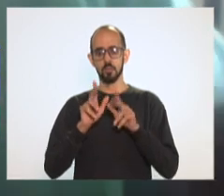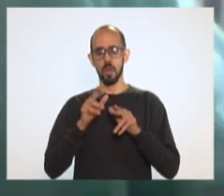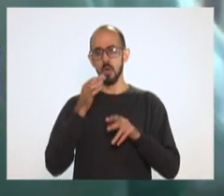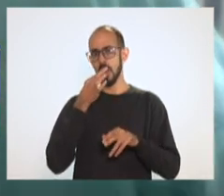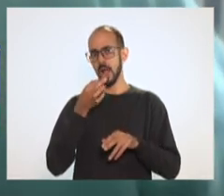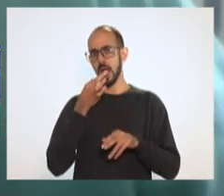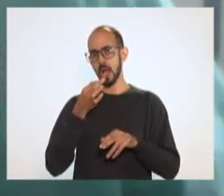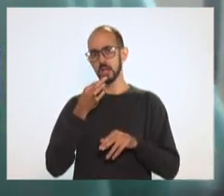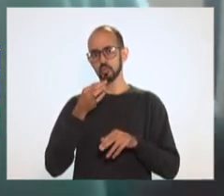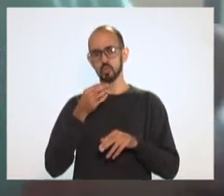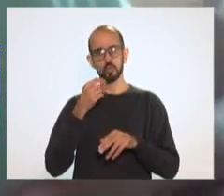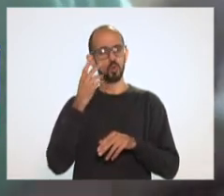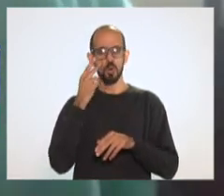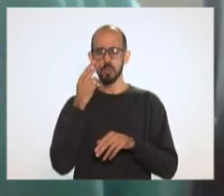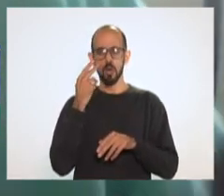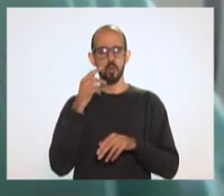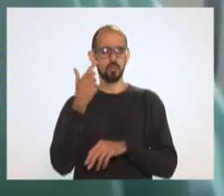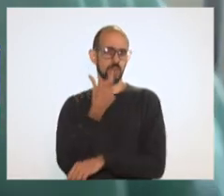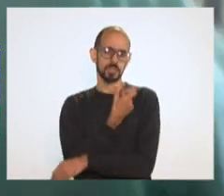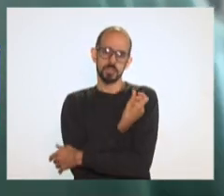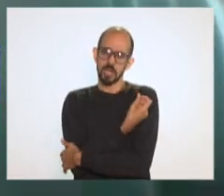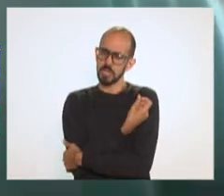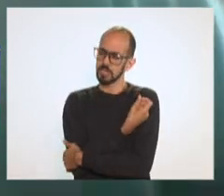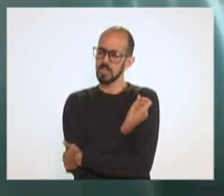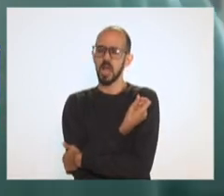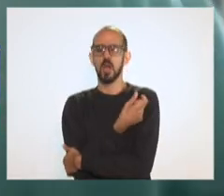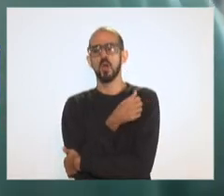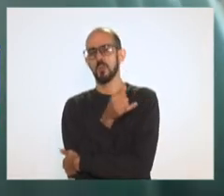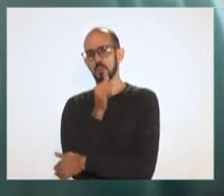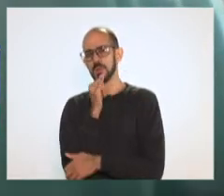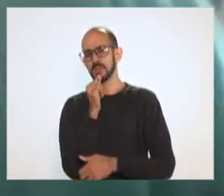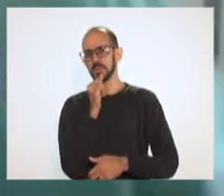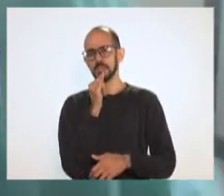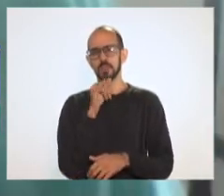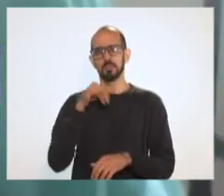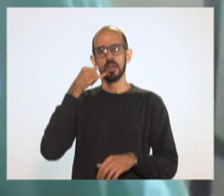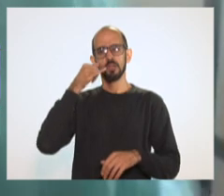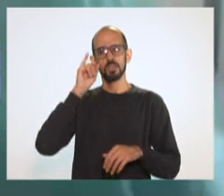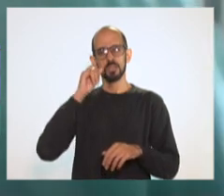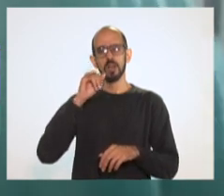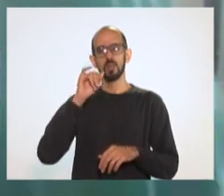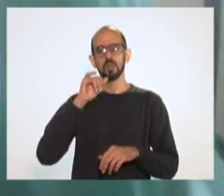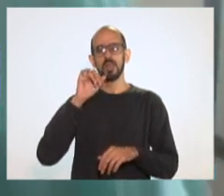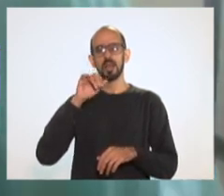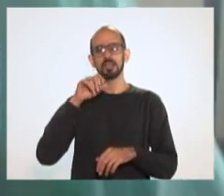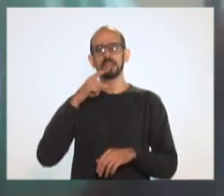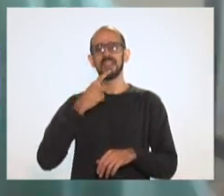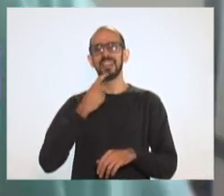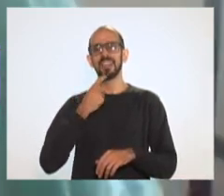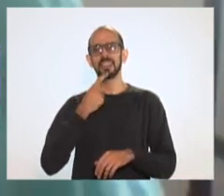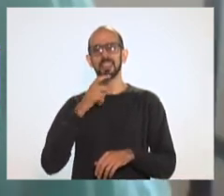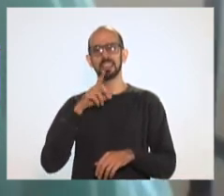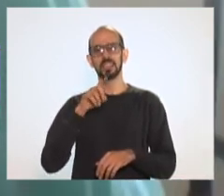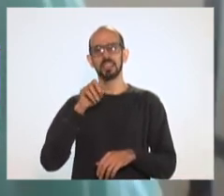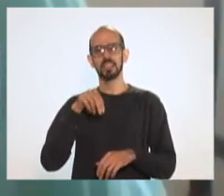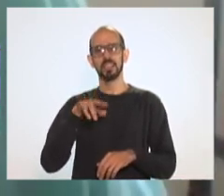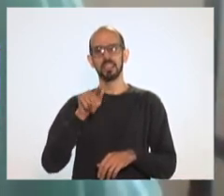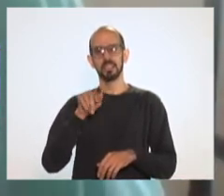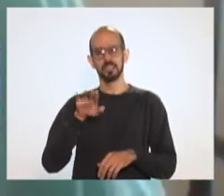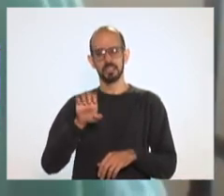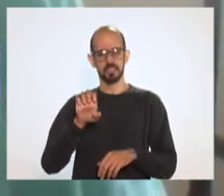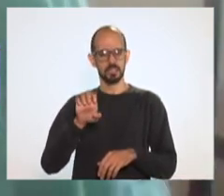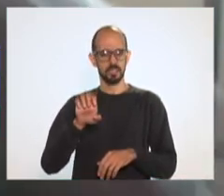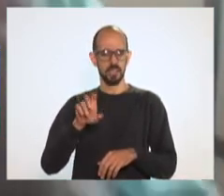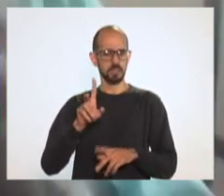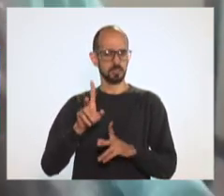exemplo vacinação por exemplo prevenção da dengue prevenção do covid as mesmas campanhas bem